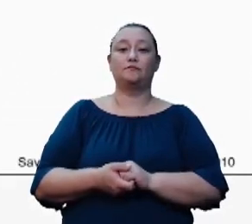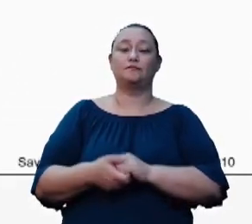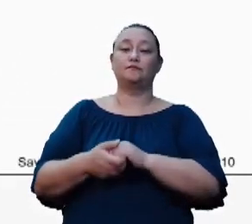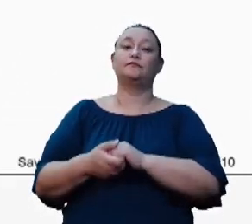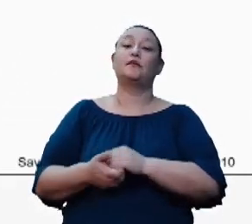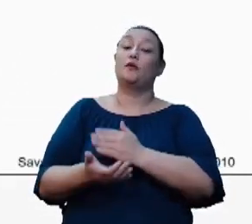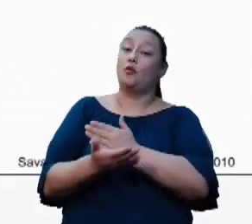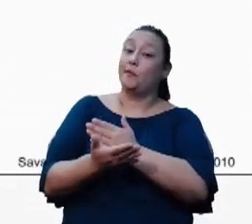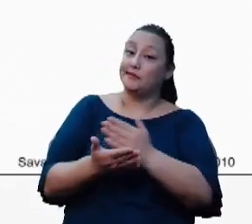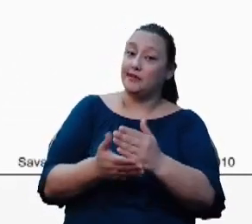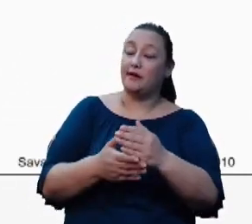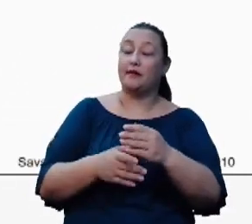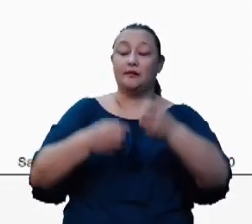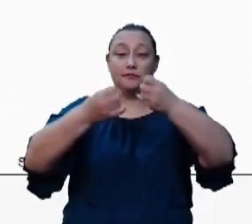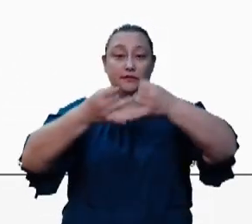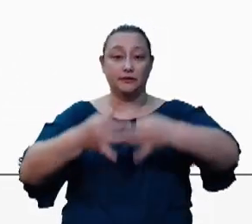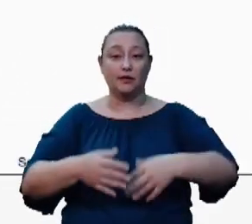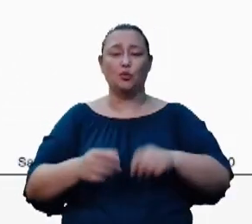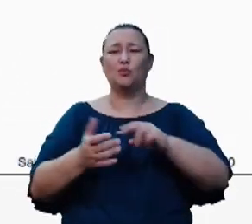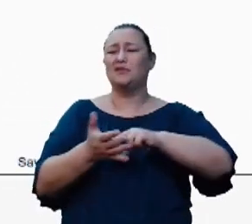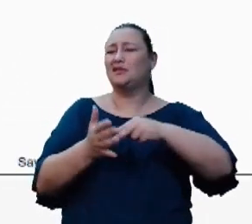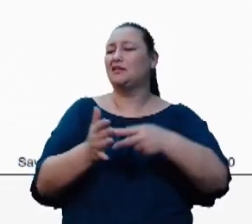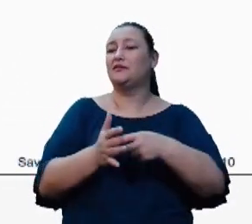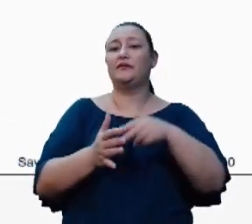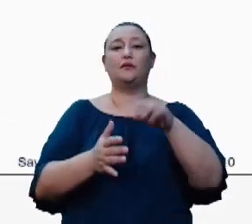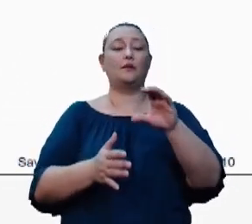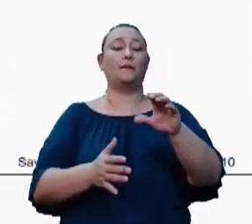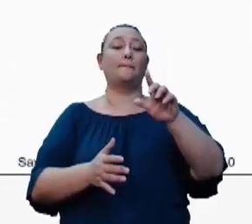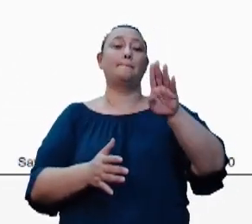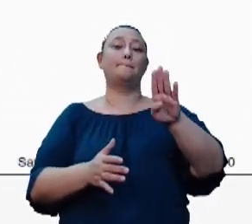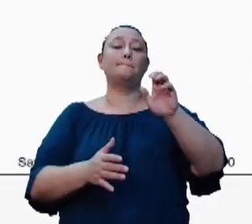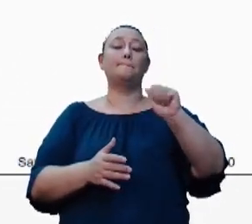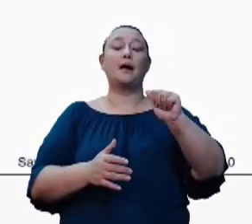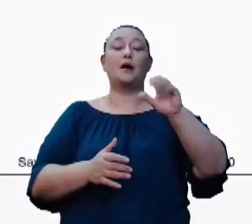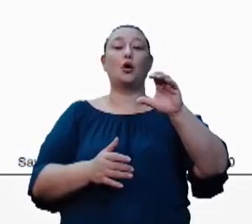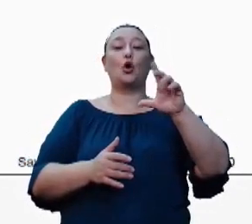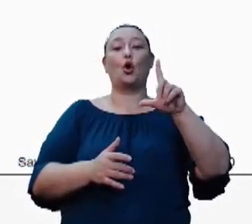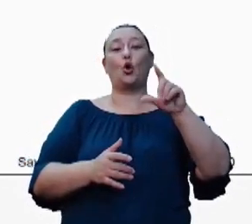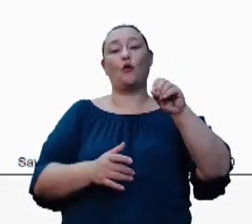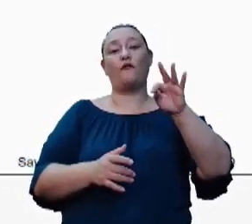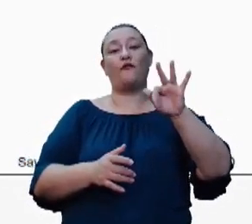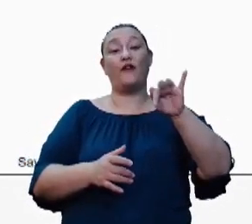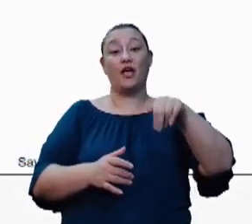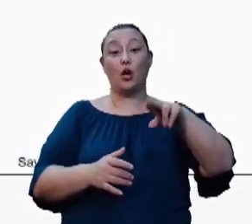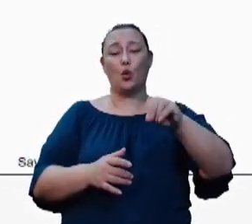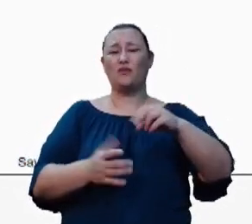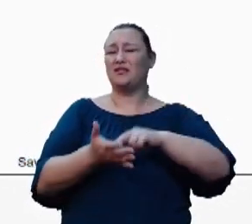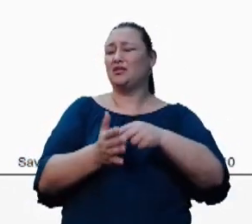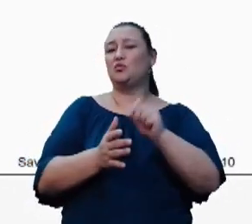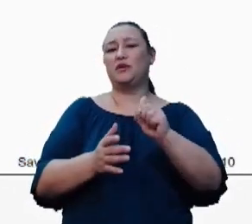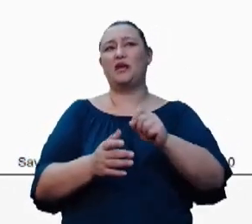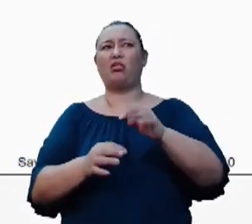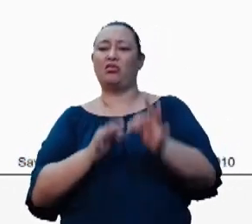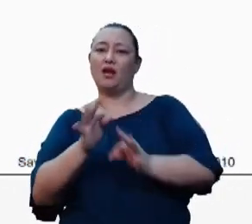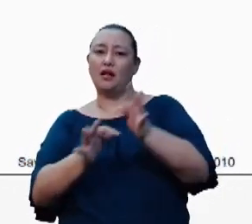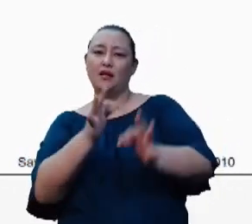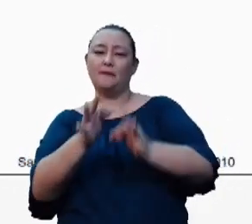Vamos começar um pouco falando o que é o baclofeno. O baclofeno é uma medicação que funciona como